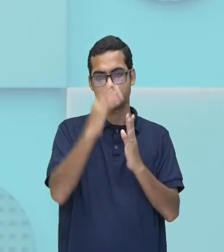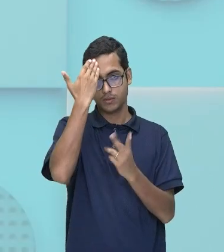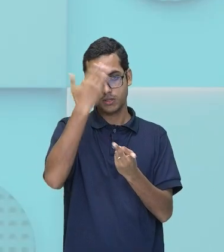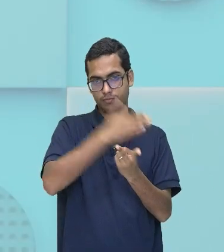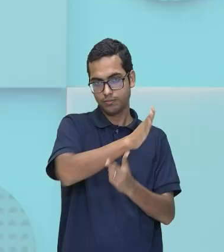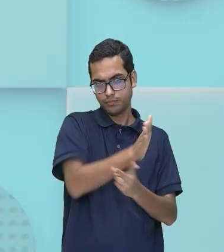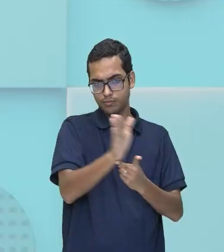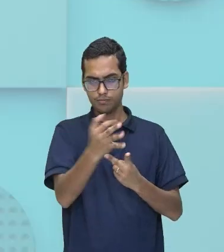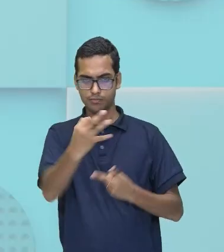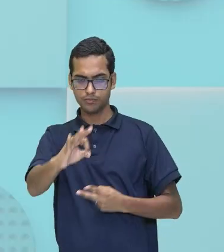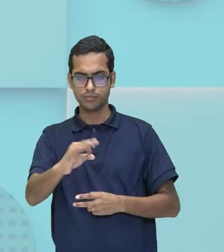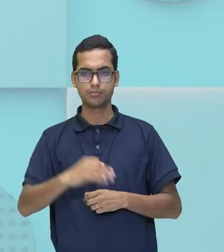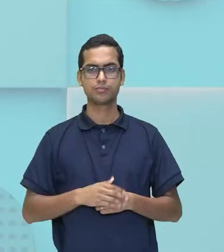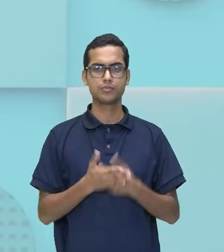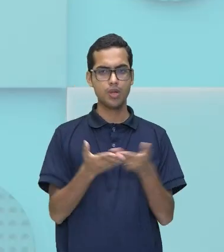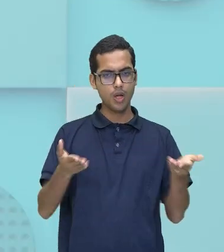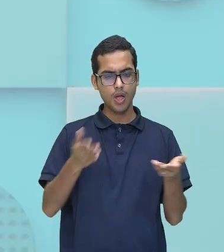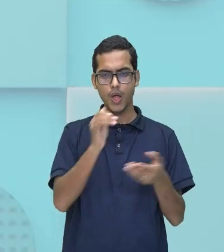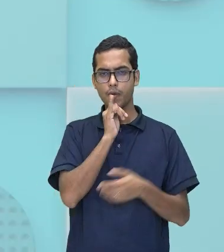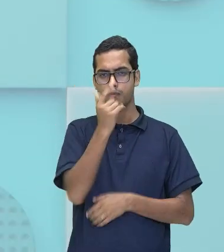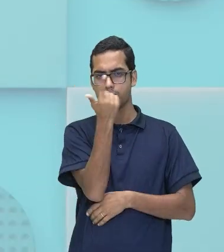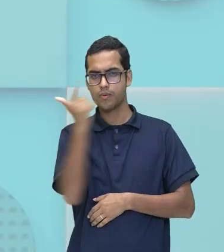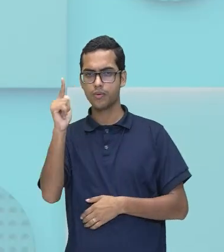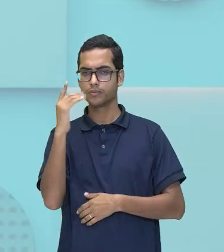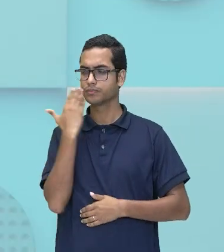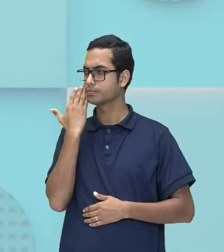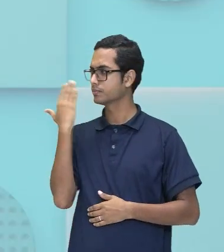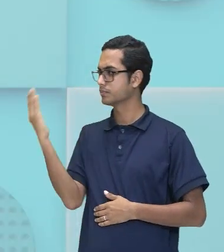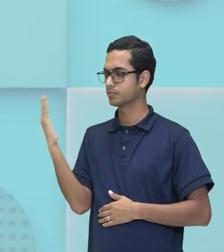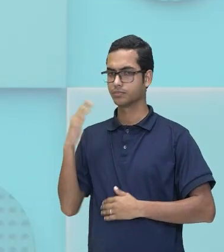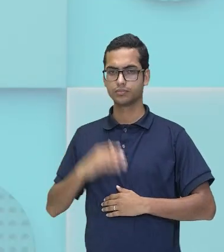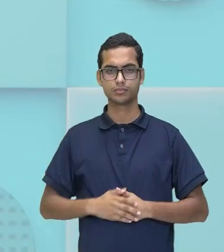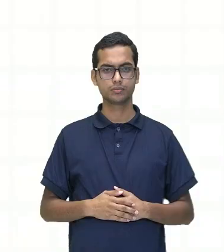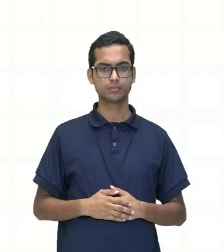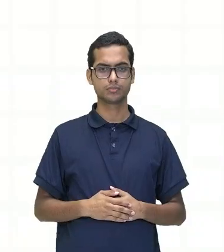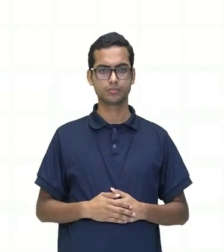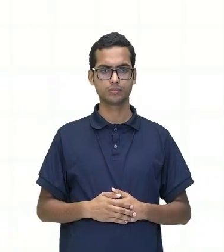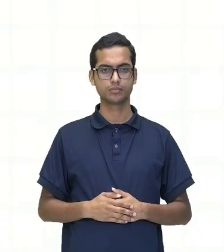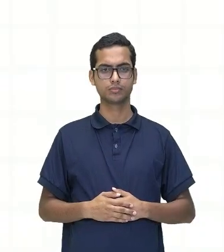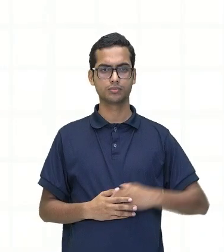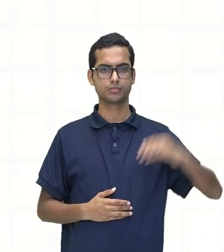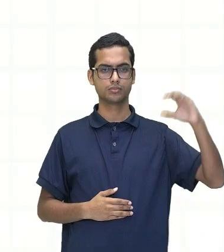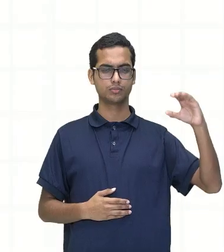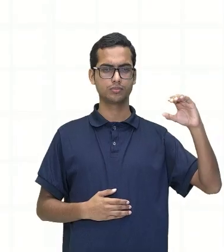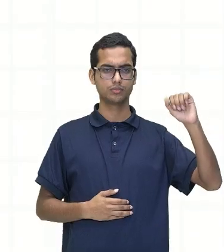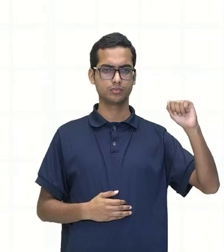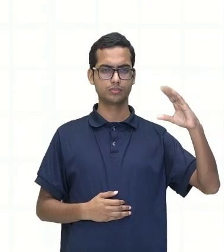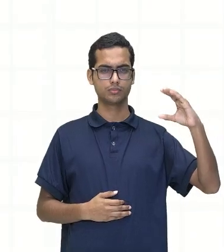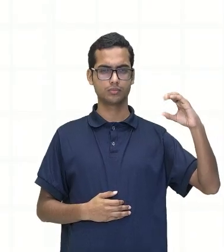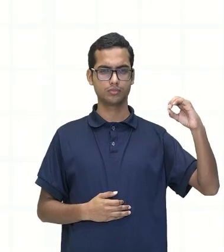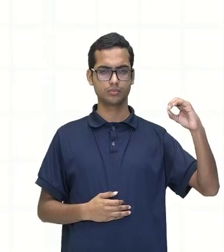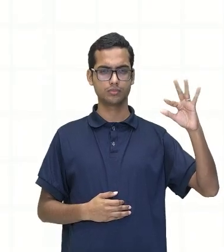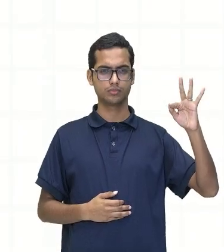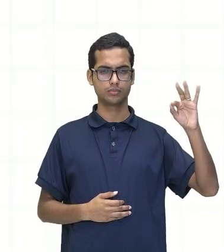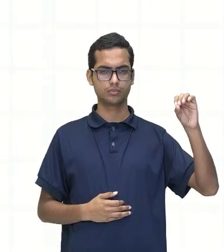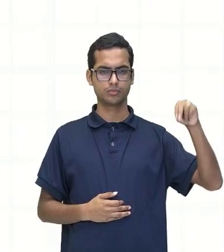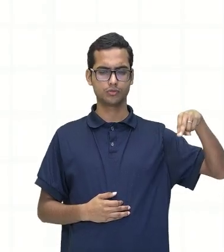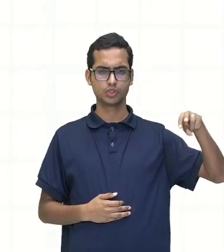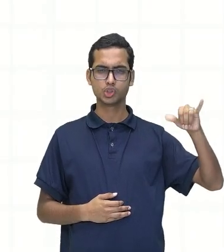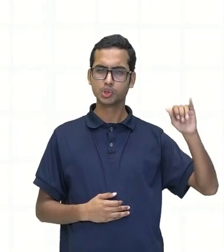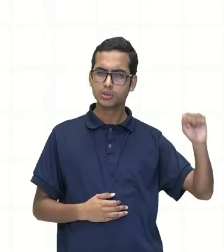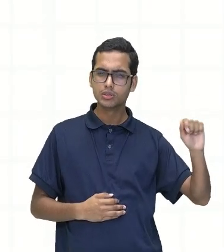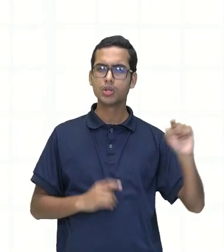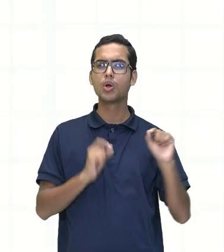certo? Muito bem, vamos para mais um exemplo agora. O exemplo é a cacofonia. A cacofonia apresenta uma